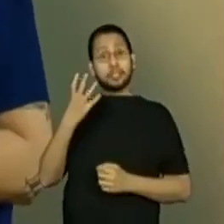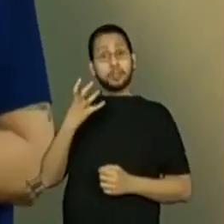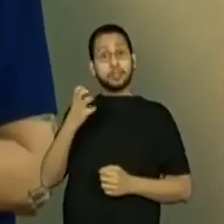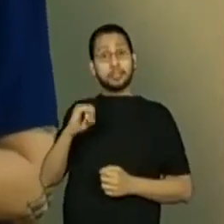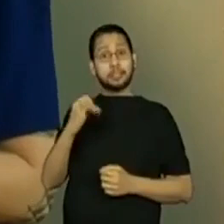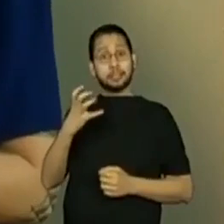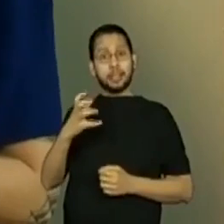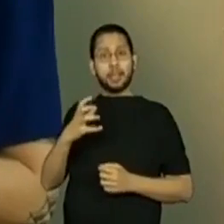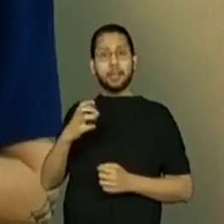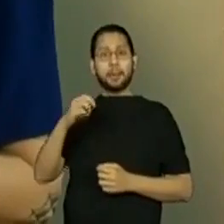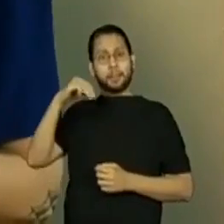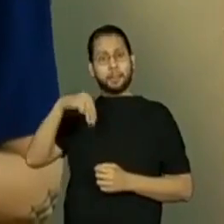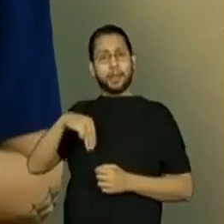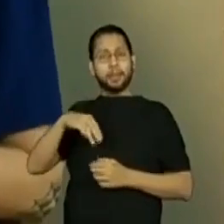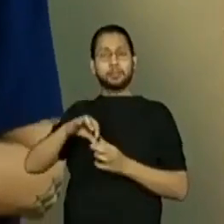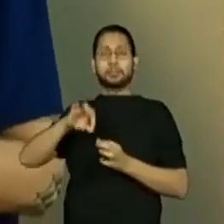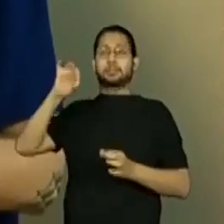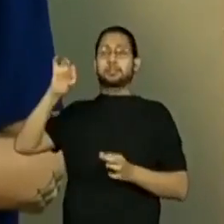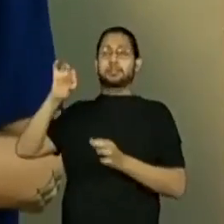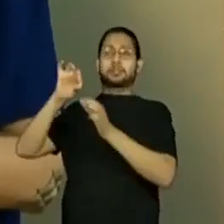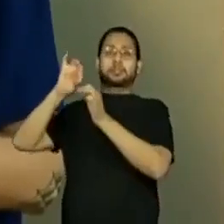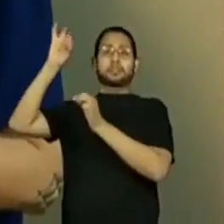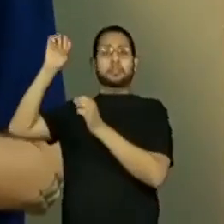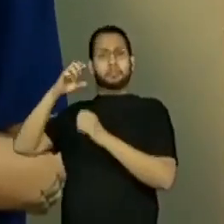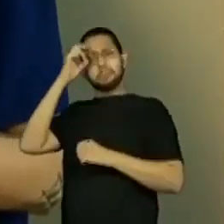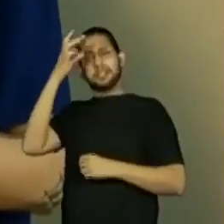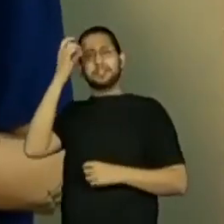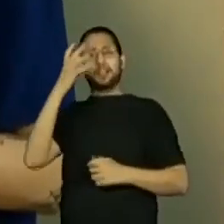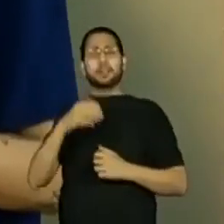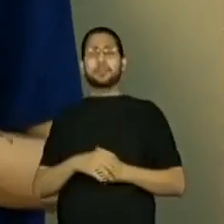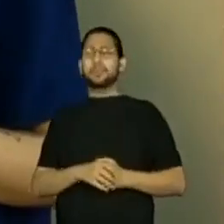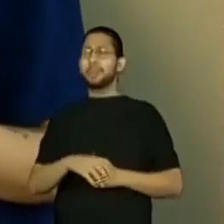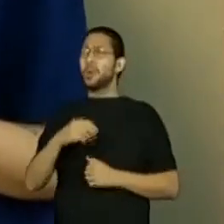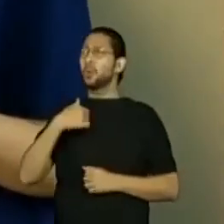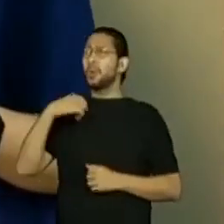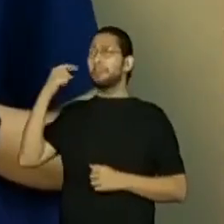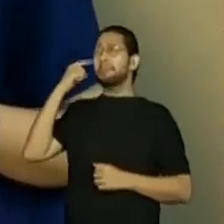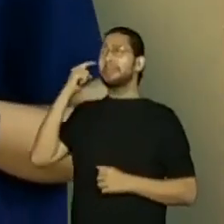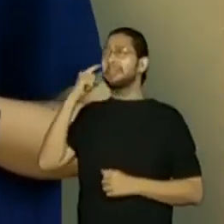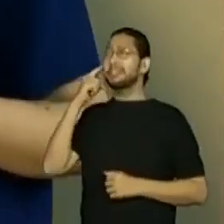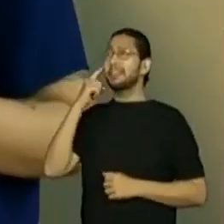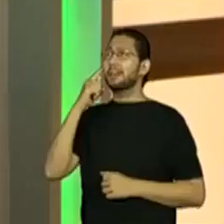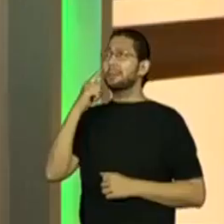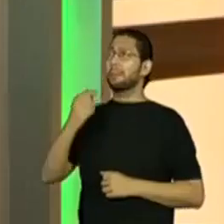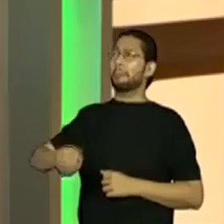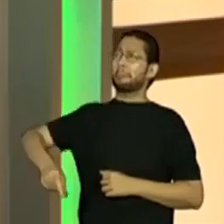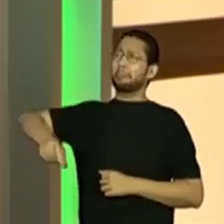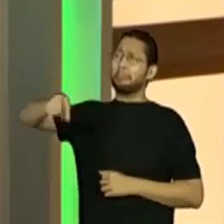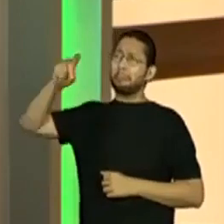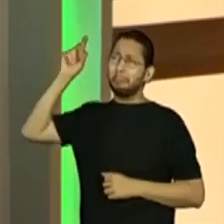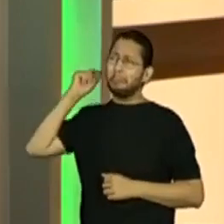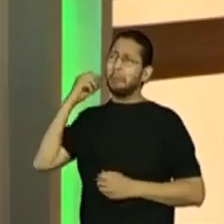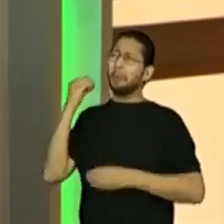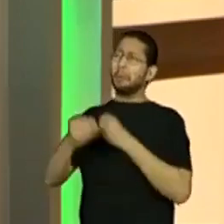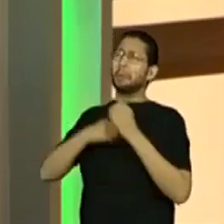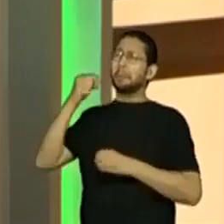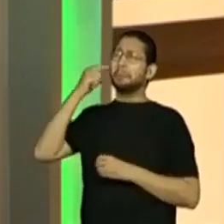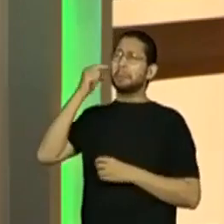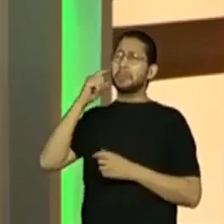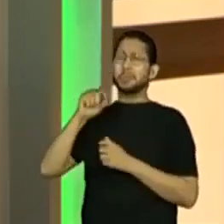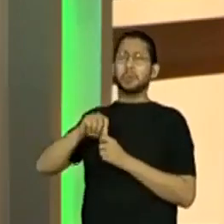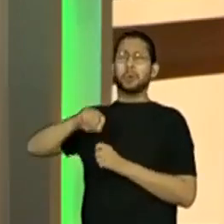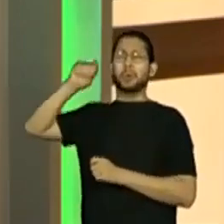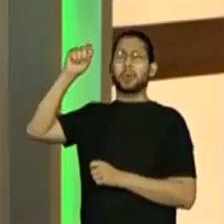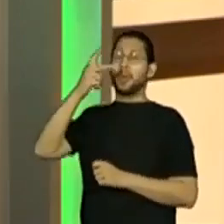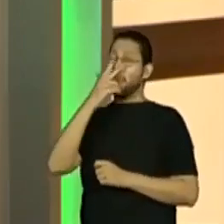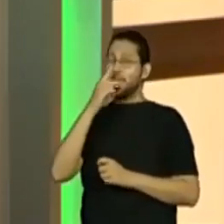pensando. Em centímetros? Não, o que será? Qual instrumento de medida será que eles usaram para medir o Cristo, né? Nossa, eu acho que teve que ir por